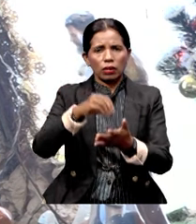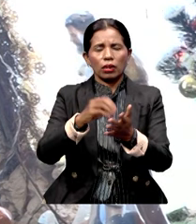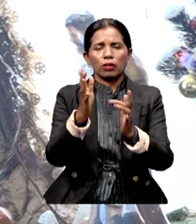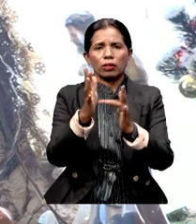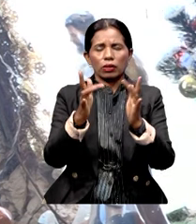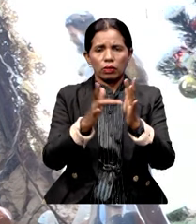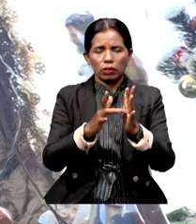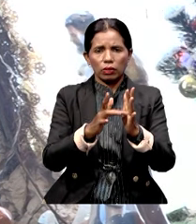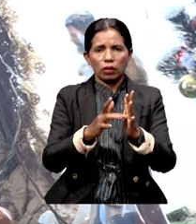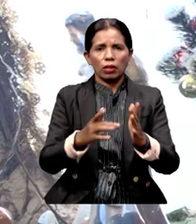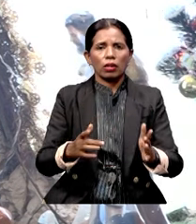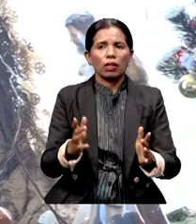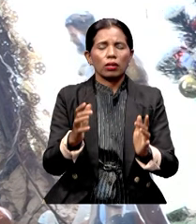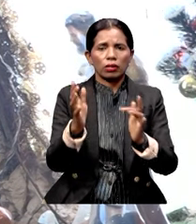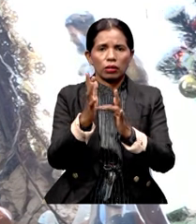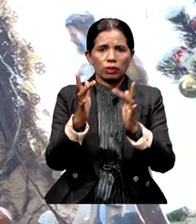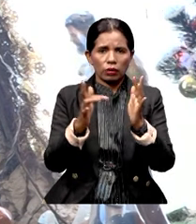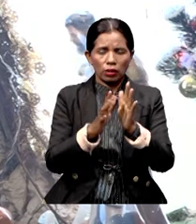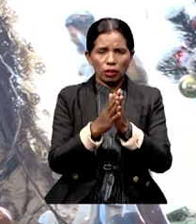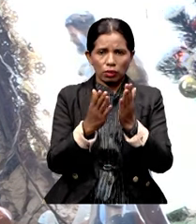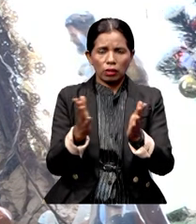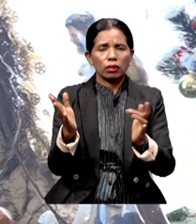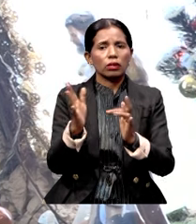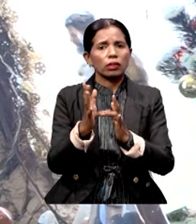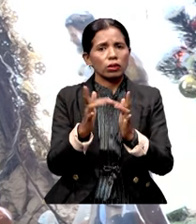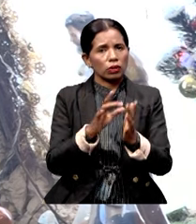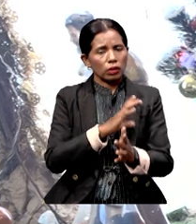Jesus Cristo no dar ponto da referência.